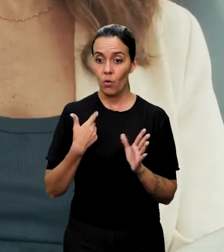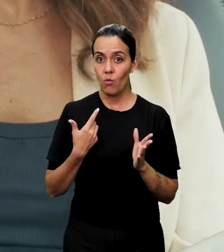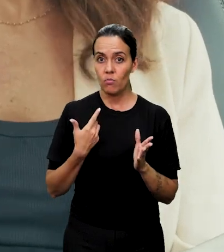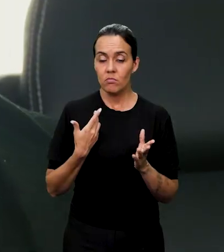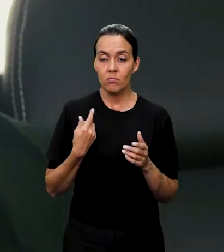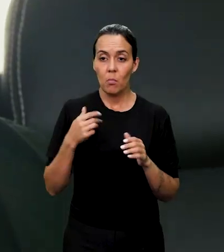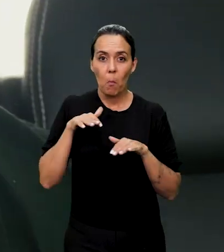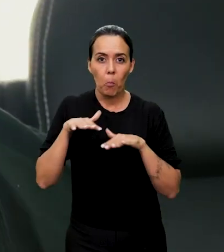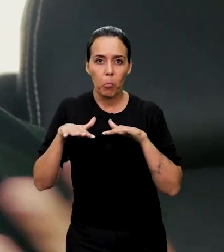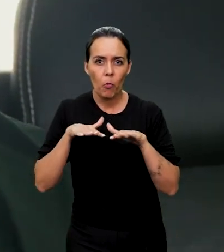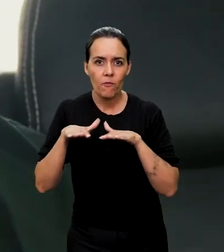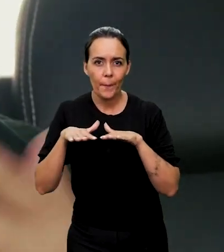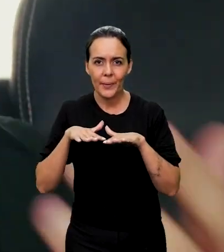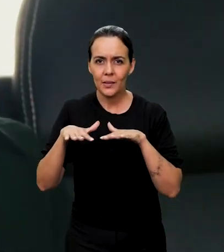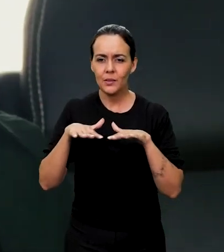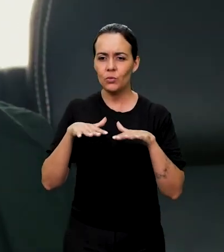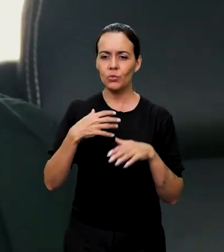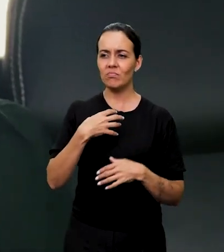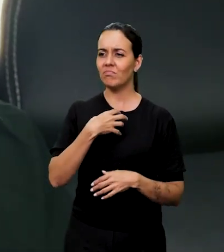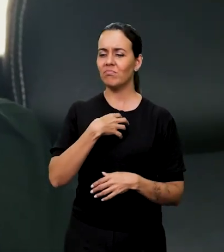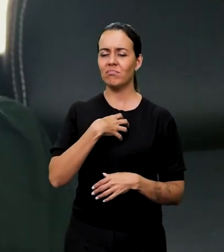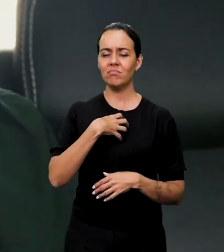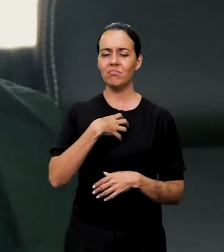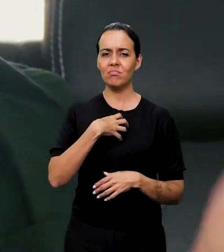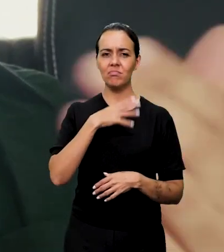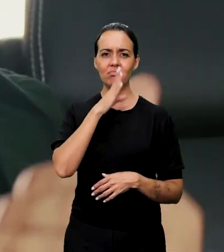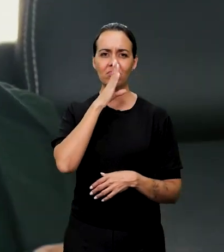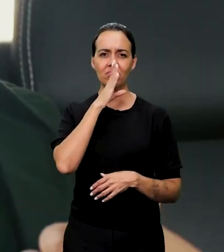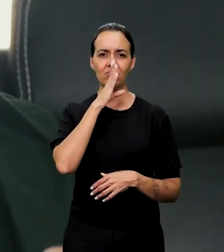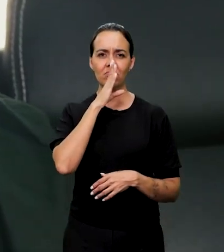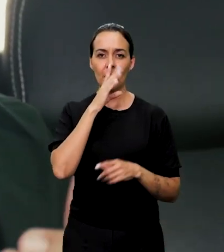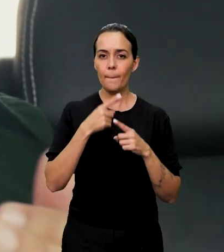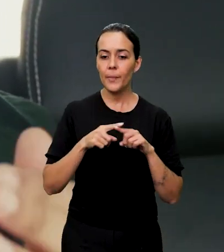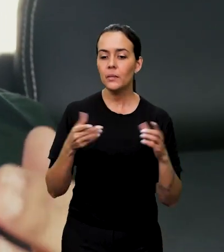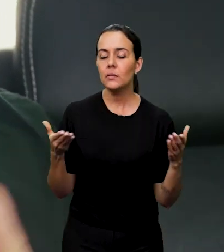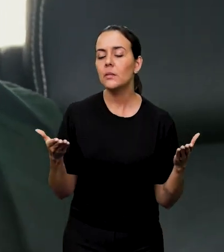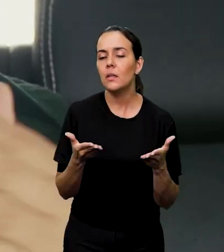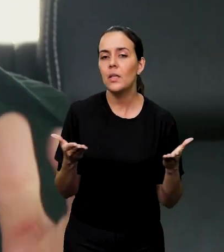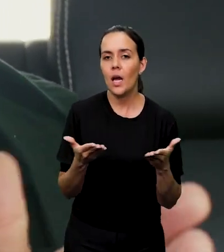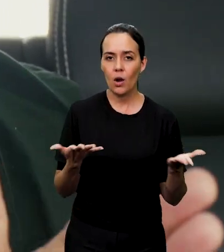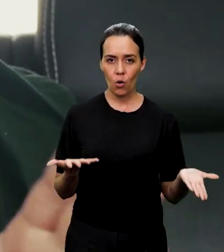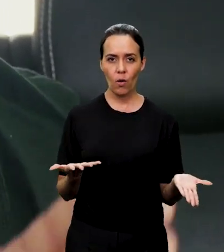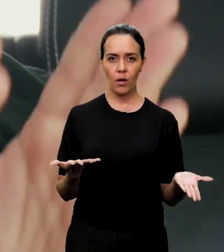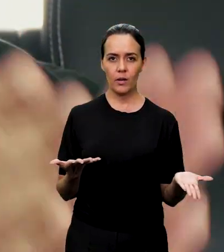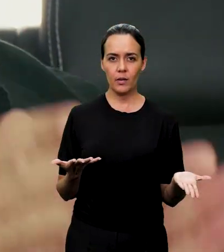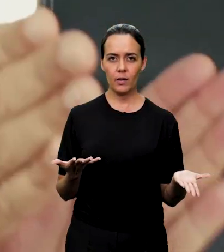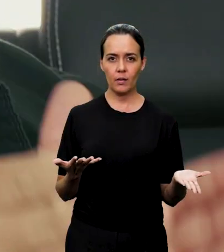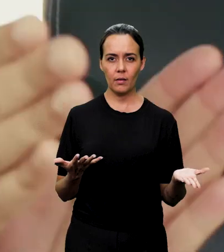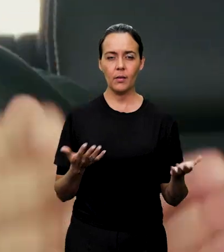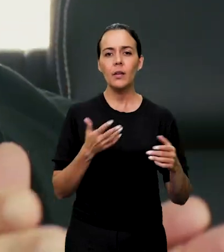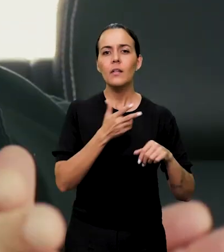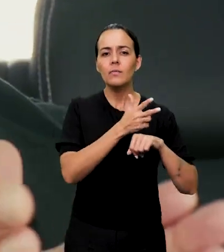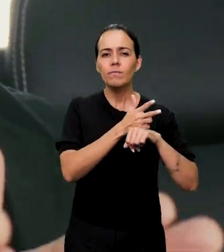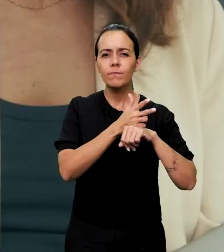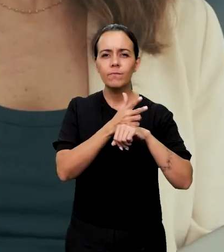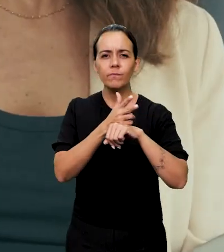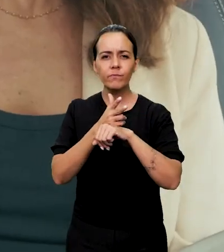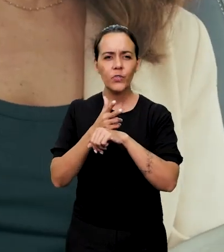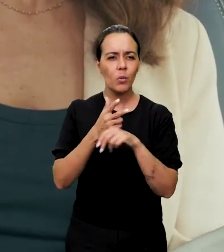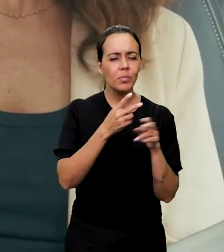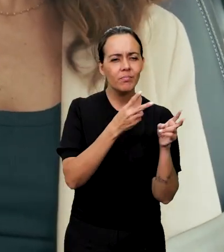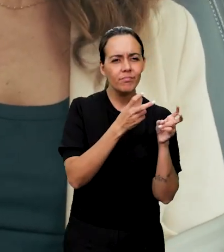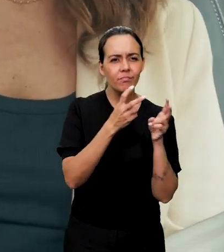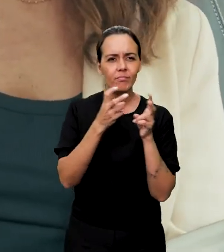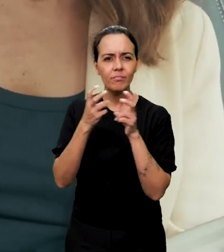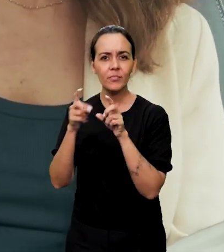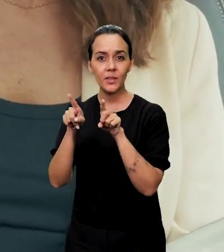acho que hoje esse enorme avanço traz um hábito de se relacionar com as coisas sempre no lugar. Até,